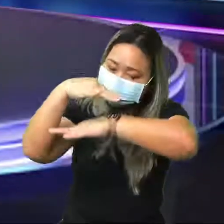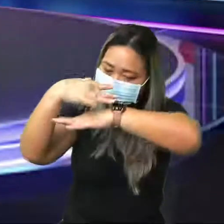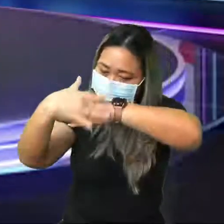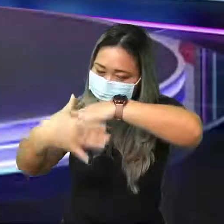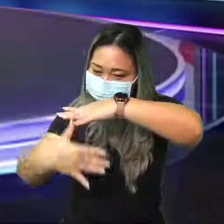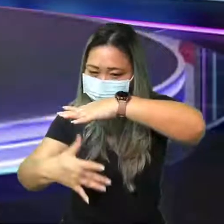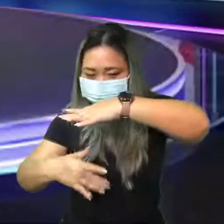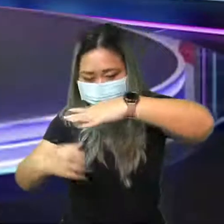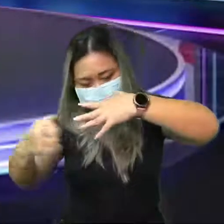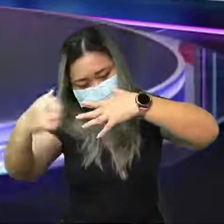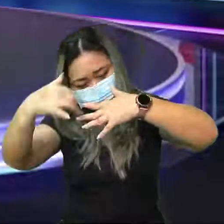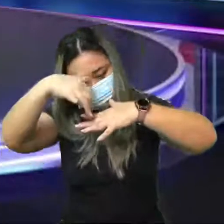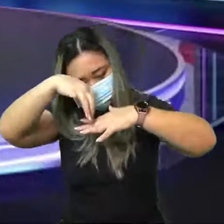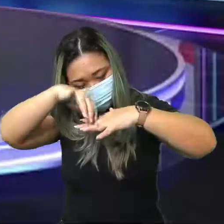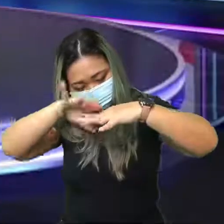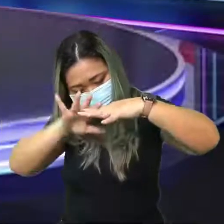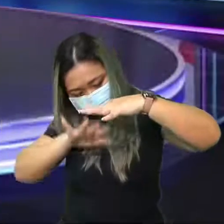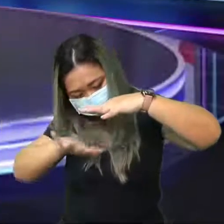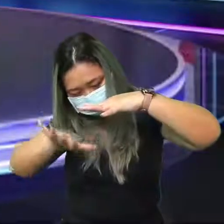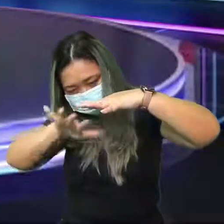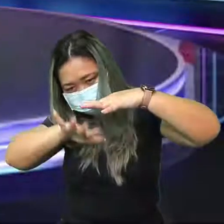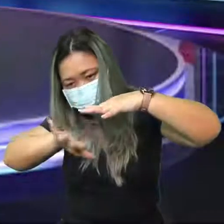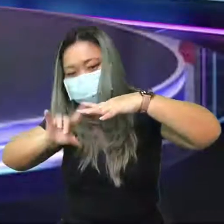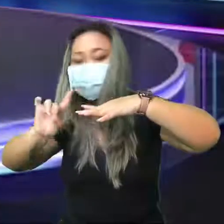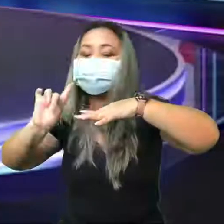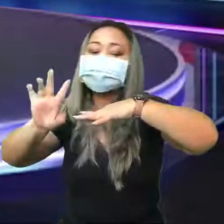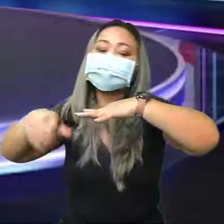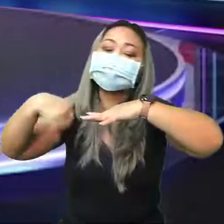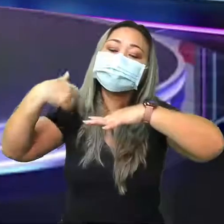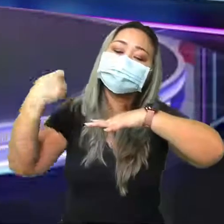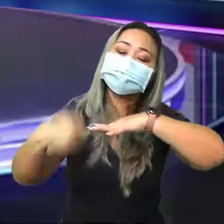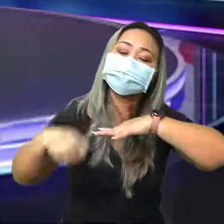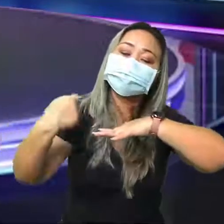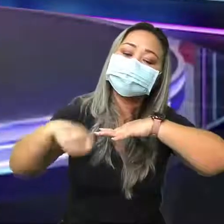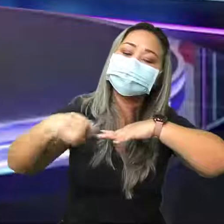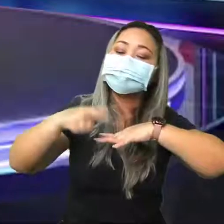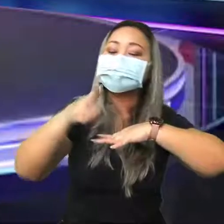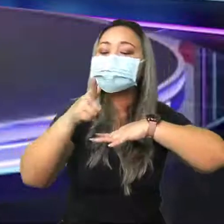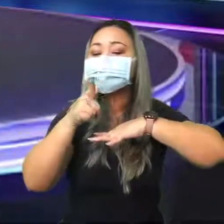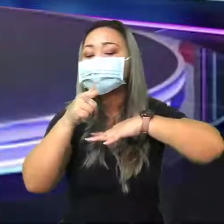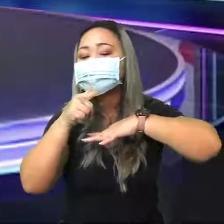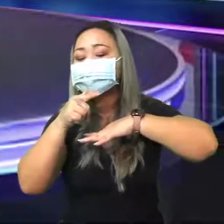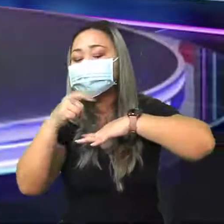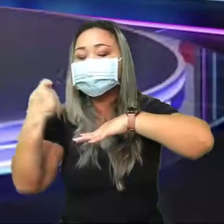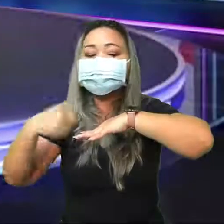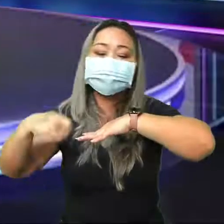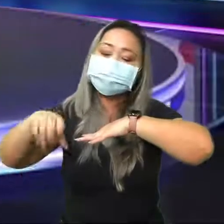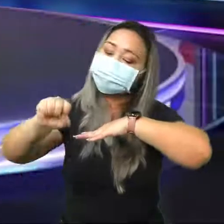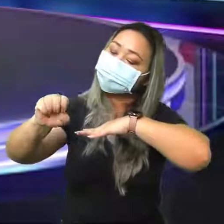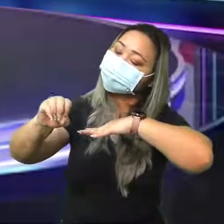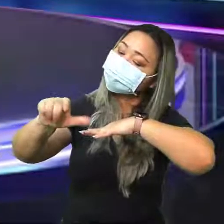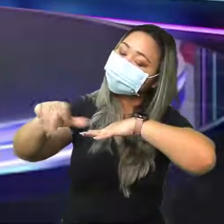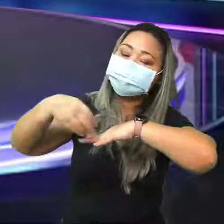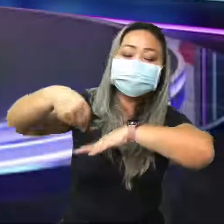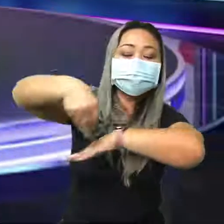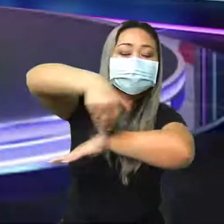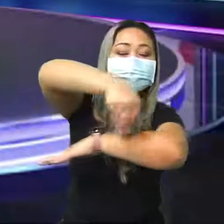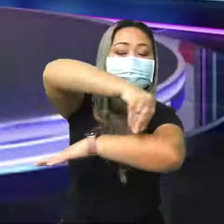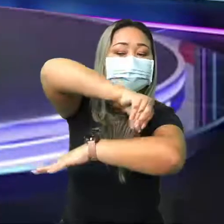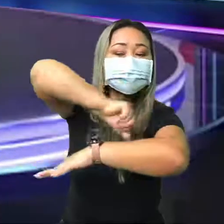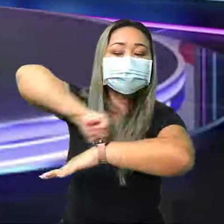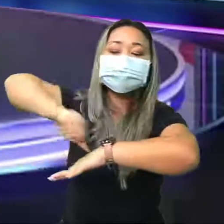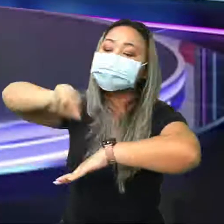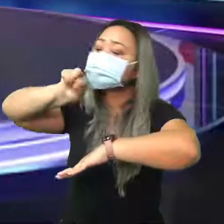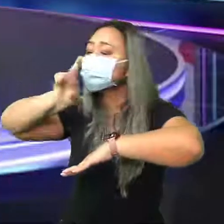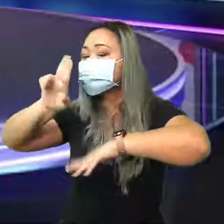que tem um problema de refração, enfim. Vai precisar da água, vai precisar do solo, vai precisar